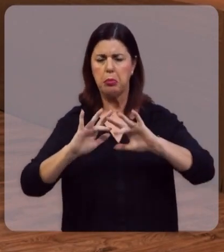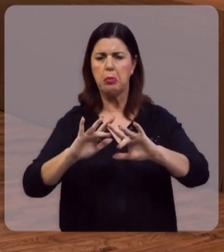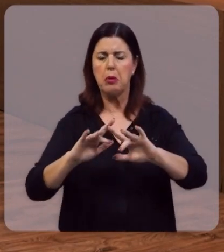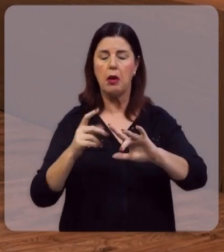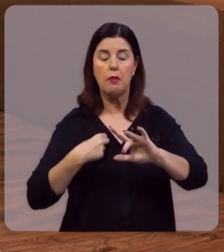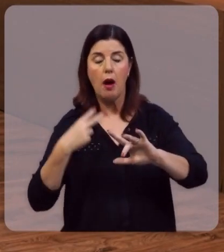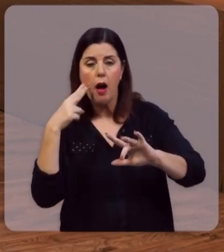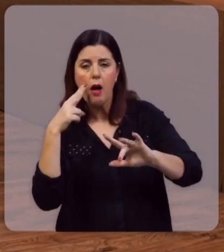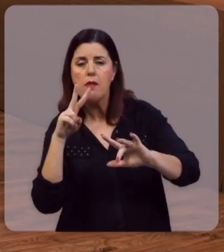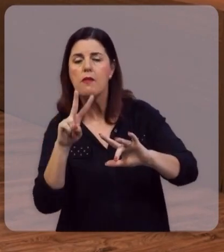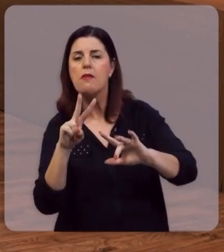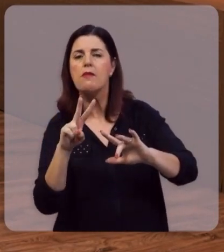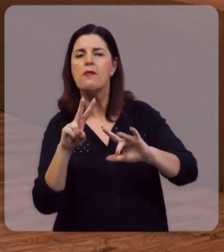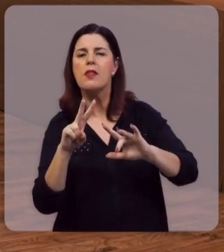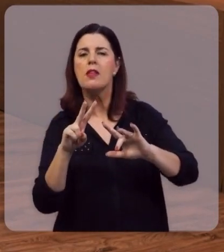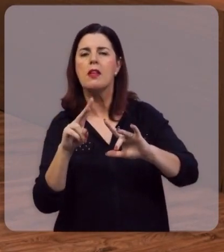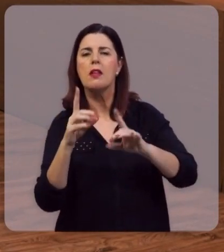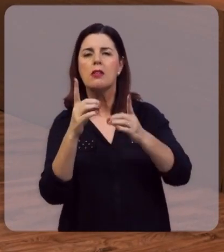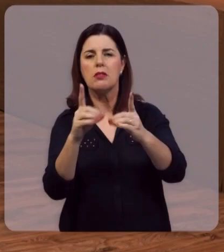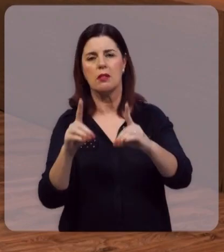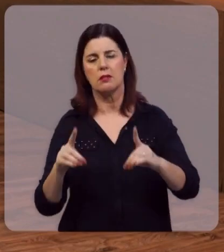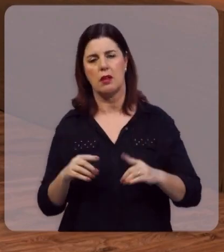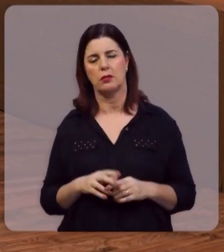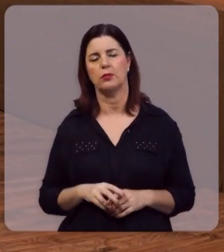para ouvi-lo no deserto.